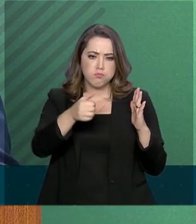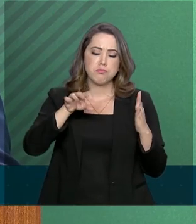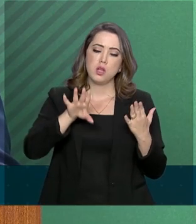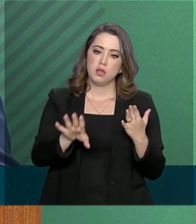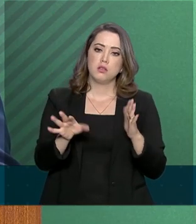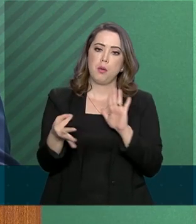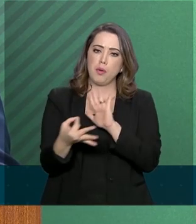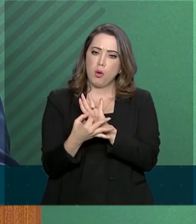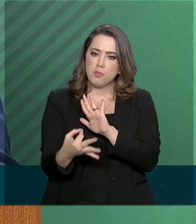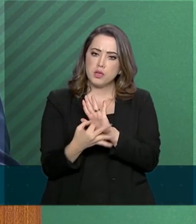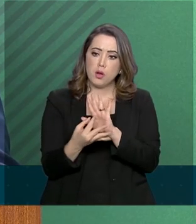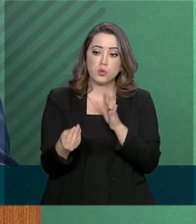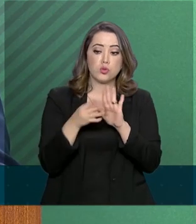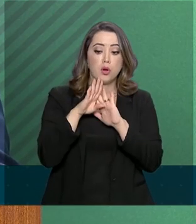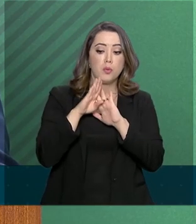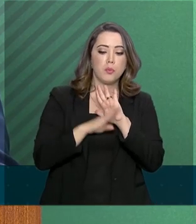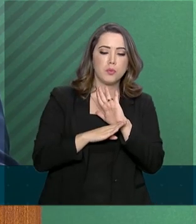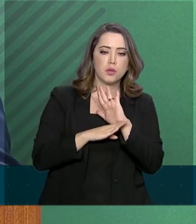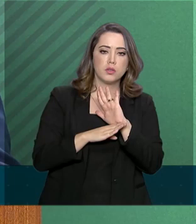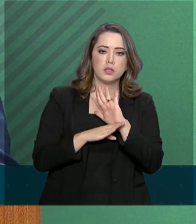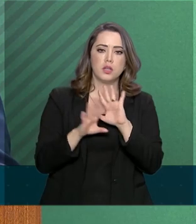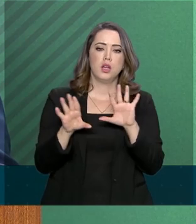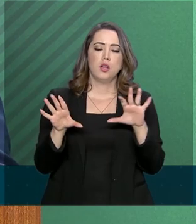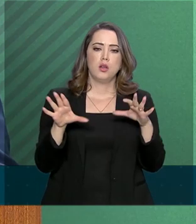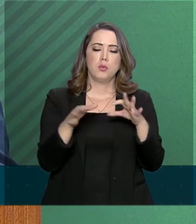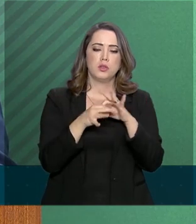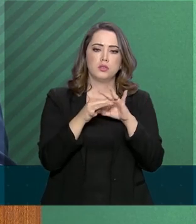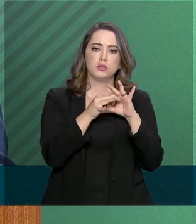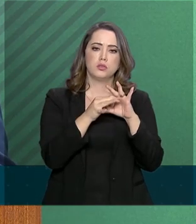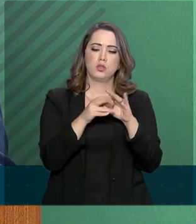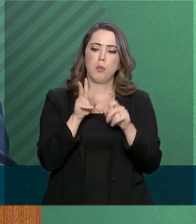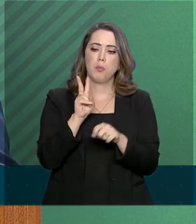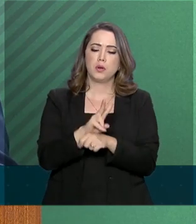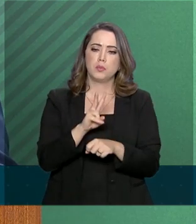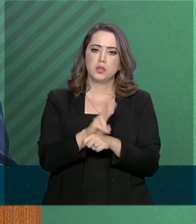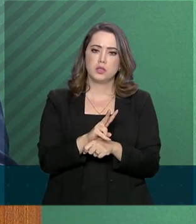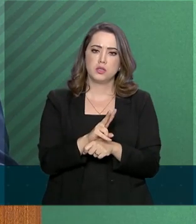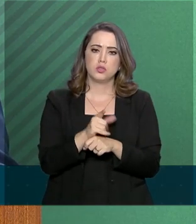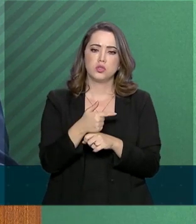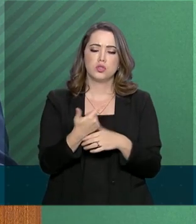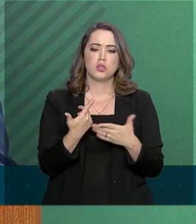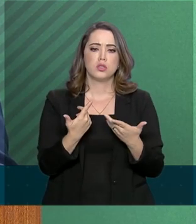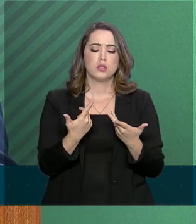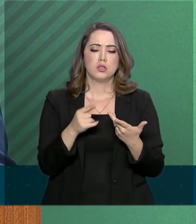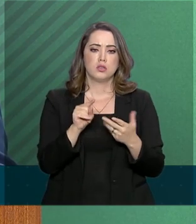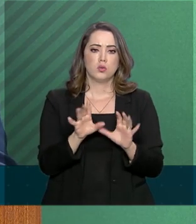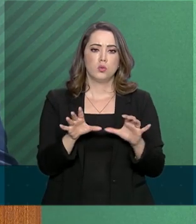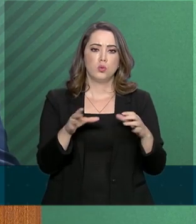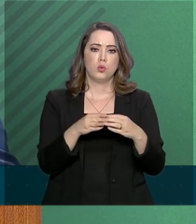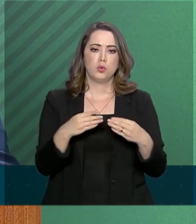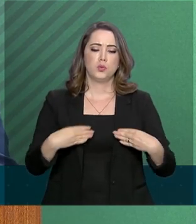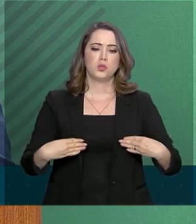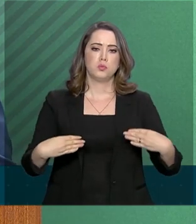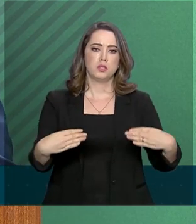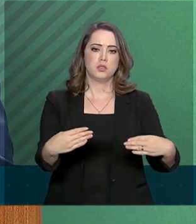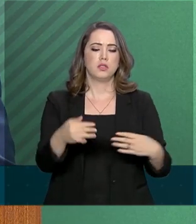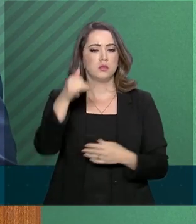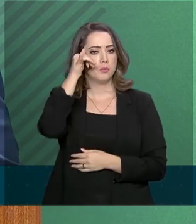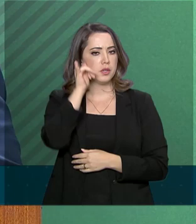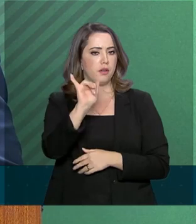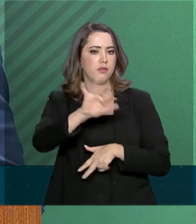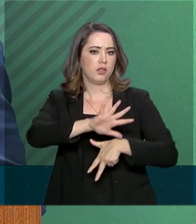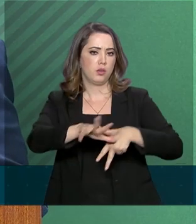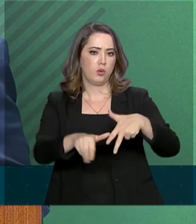sugestão de programas de compliance para resguardar o conjunto do ministério no combate